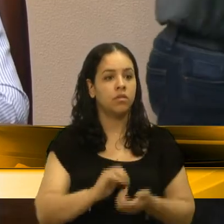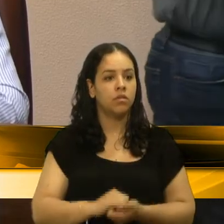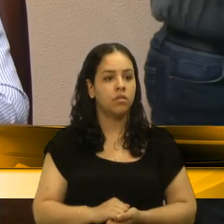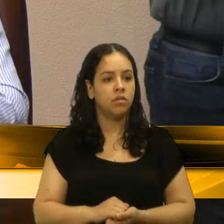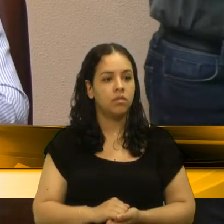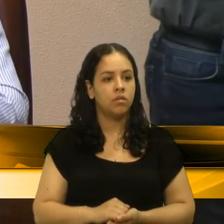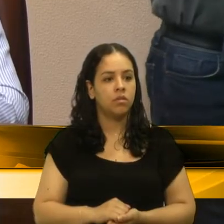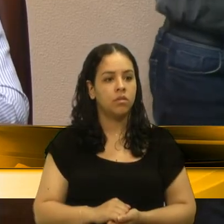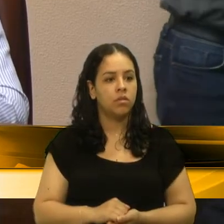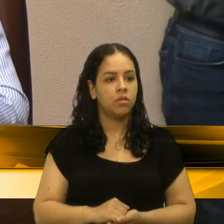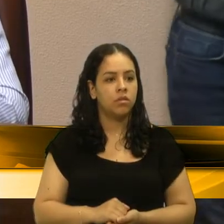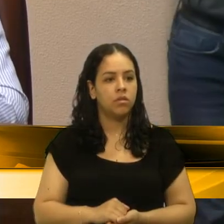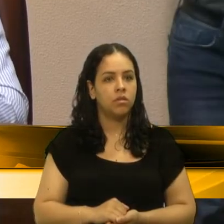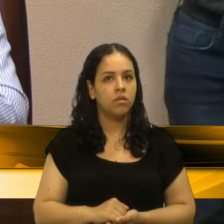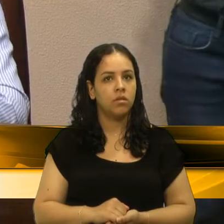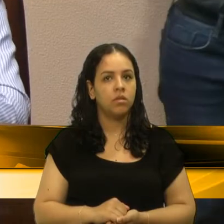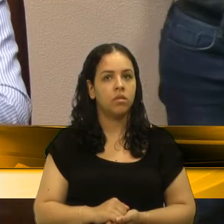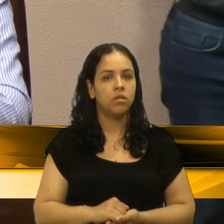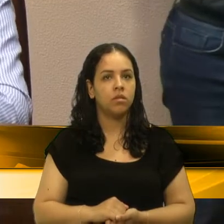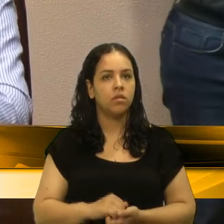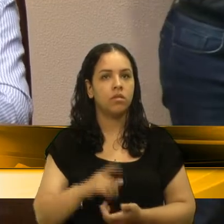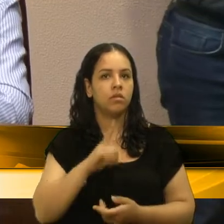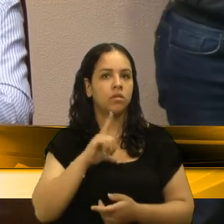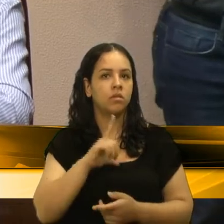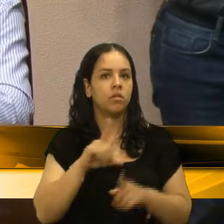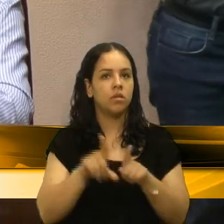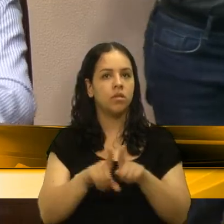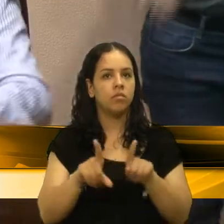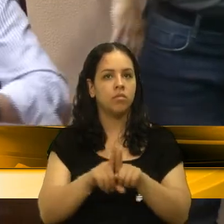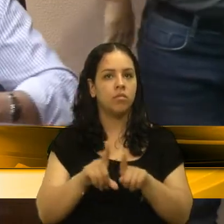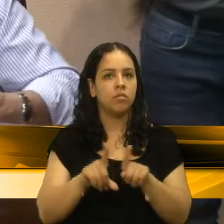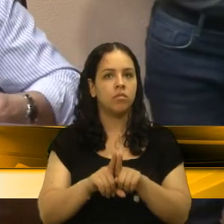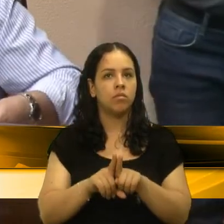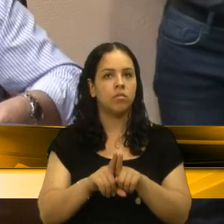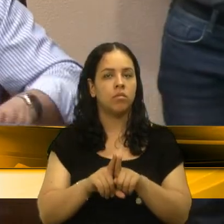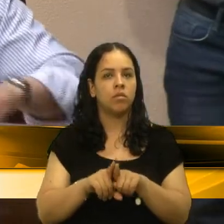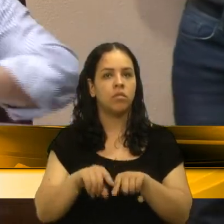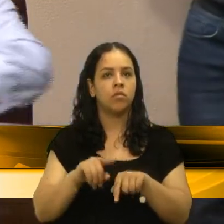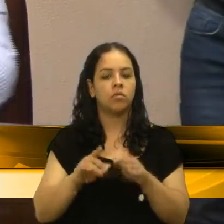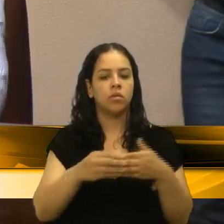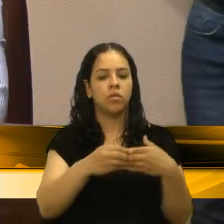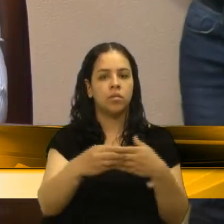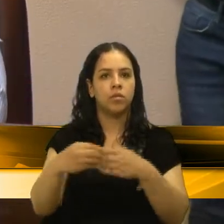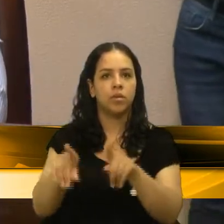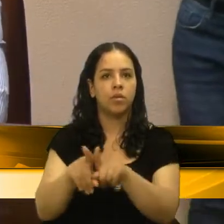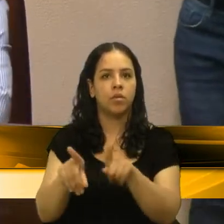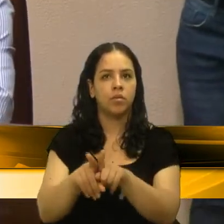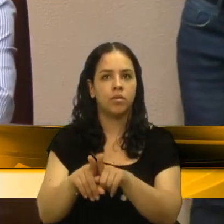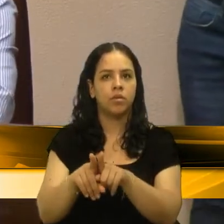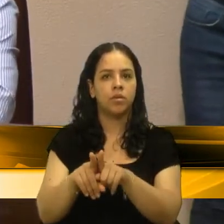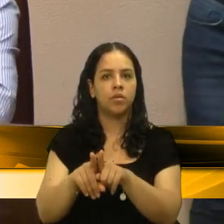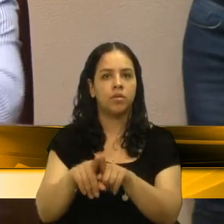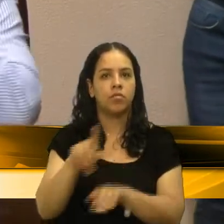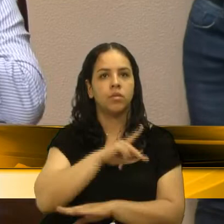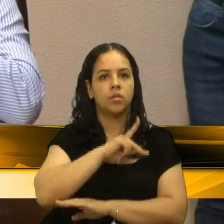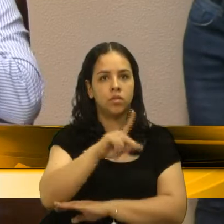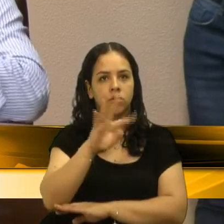para o final, a gente vai perder o raciocínio. Elas vêm no decorrer do encaminhamento. Presidente